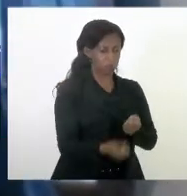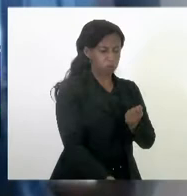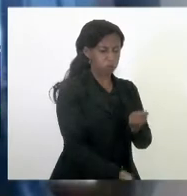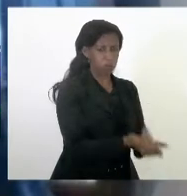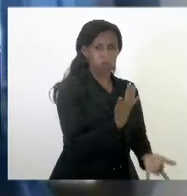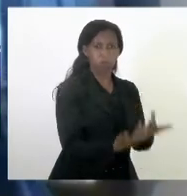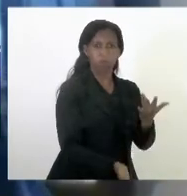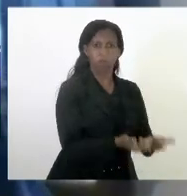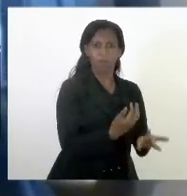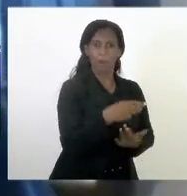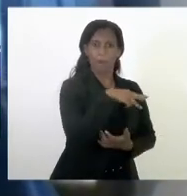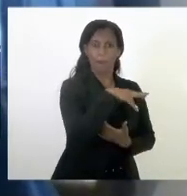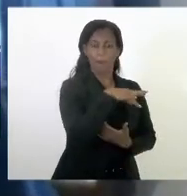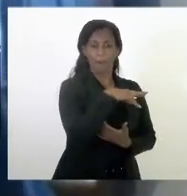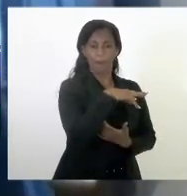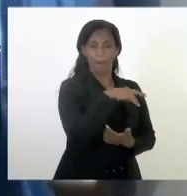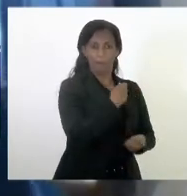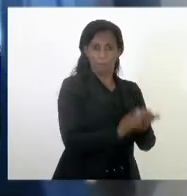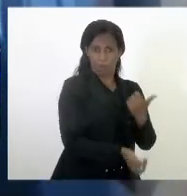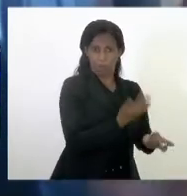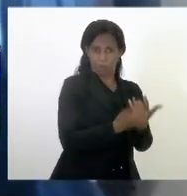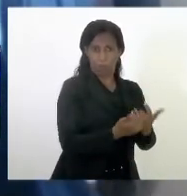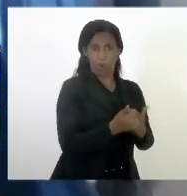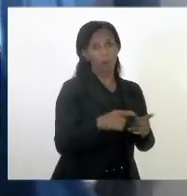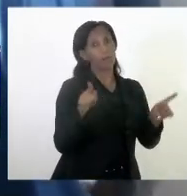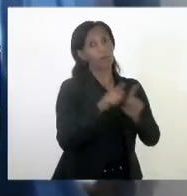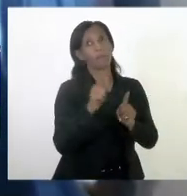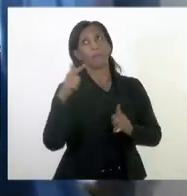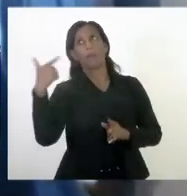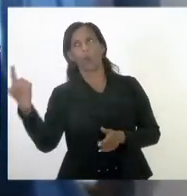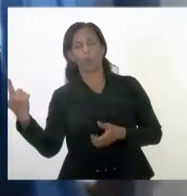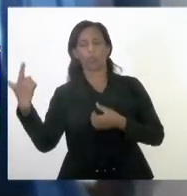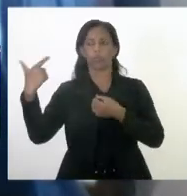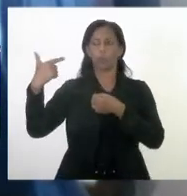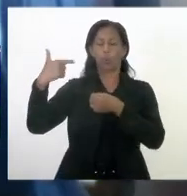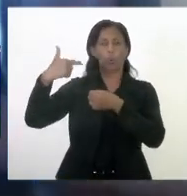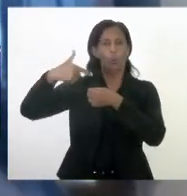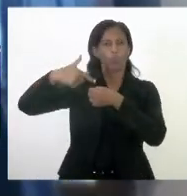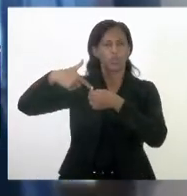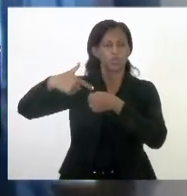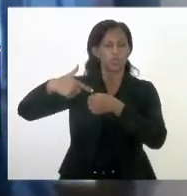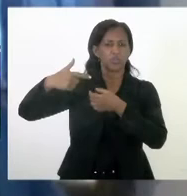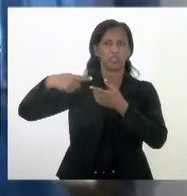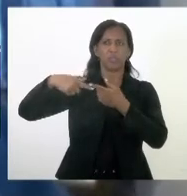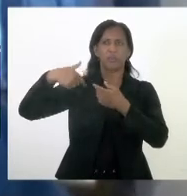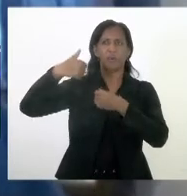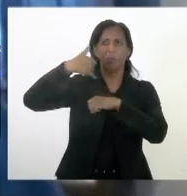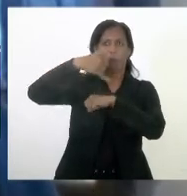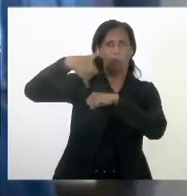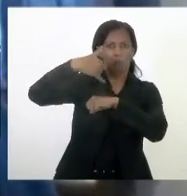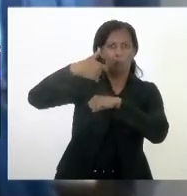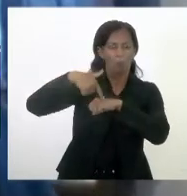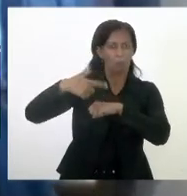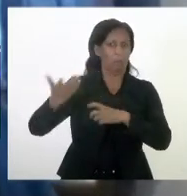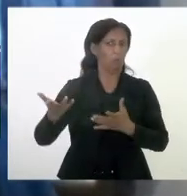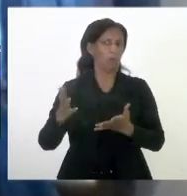usar outros combustíveis, né, mais baratos que o gás, isso tem um efeito no aparelho